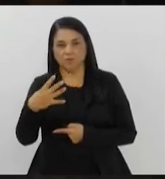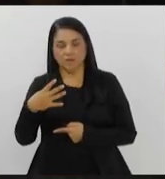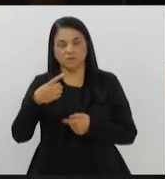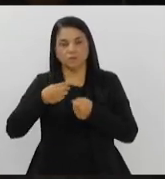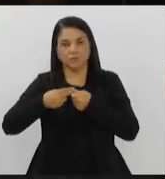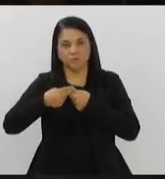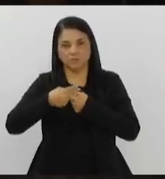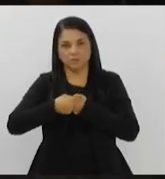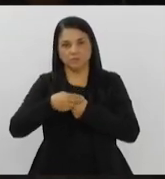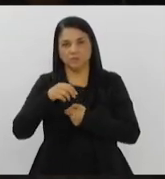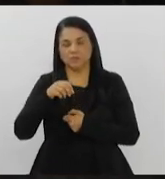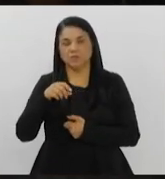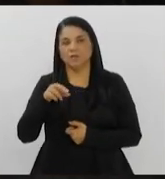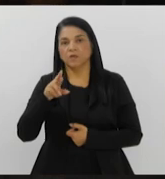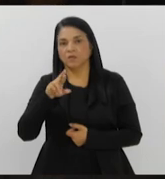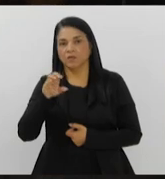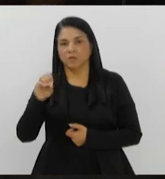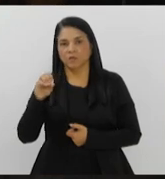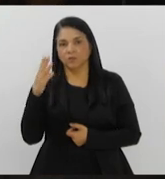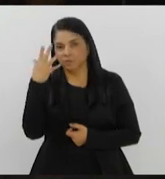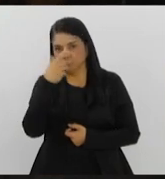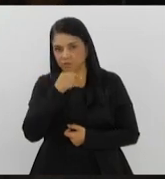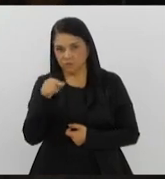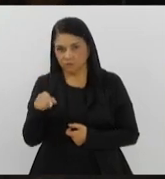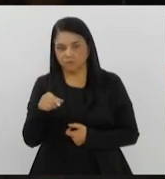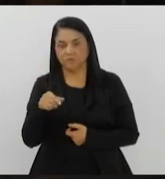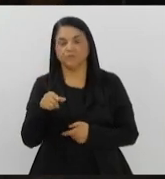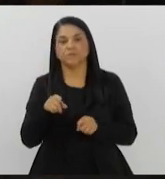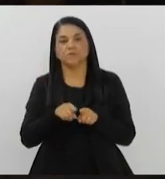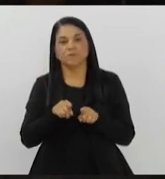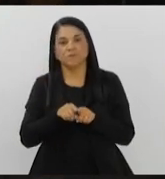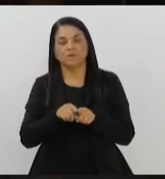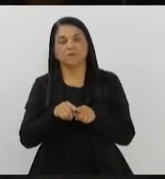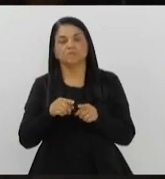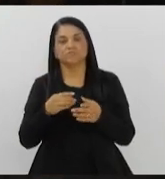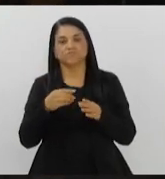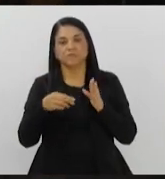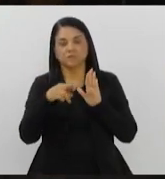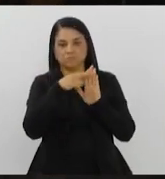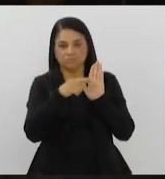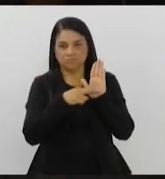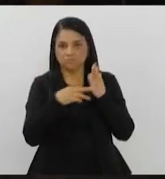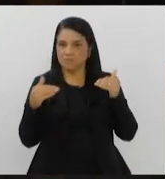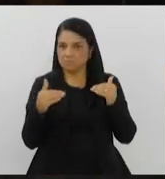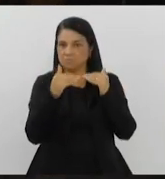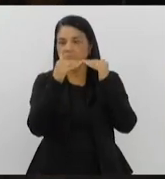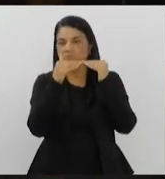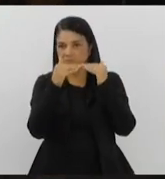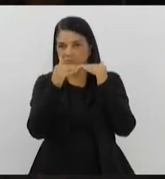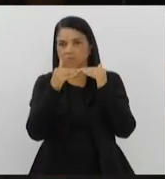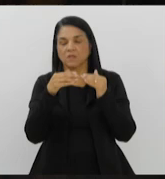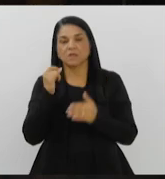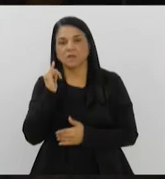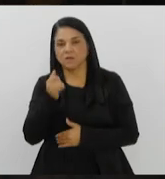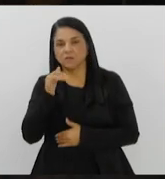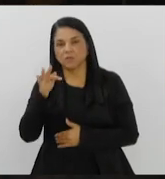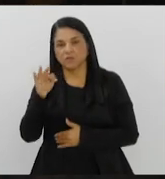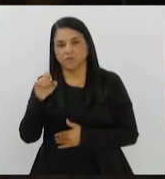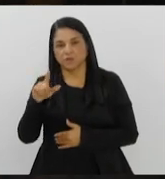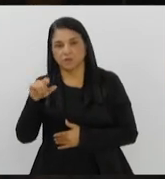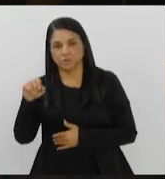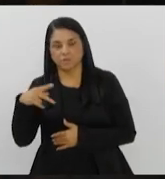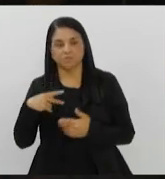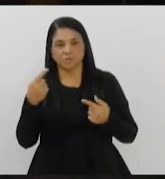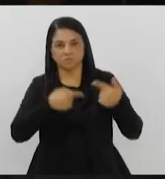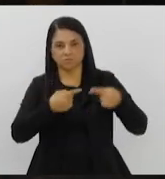Aldeia. Pareceres da Comissão de Indicação Legislativa favorável. Relator, deputado Felipe Soares. Em discussão, não havendo quem